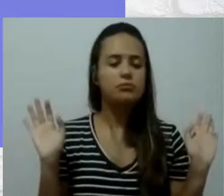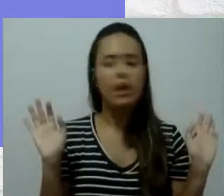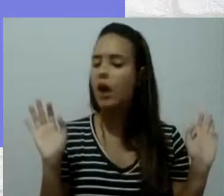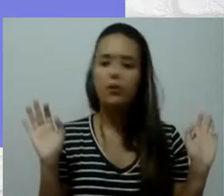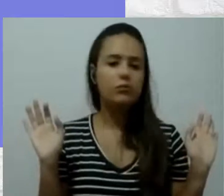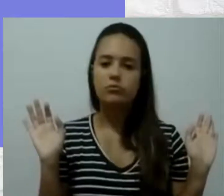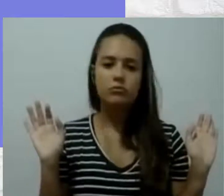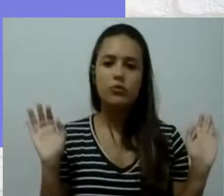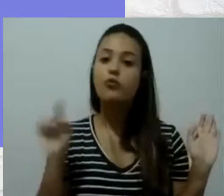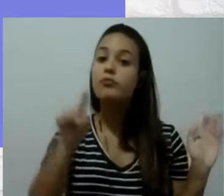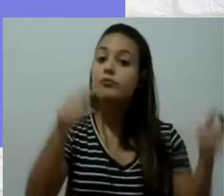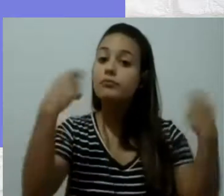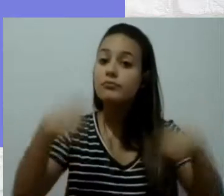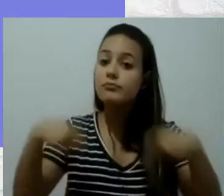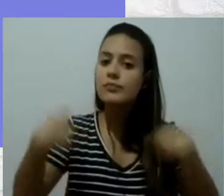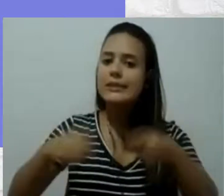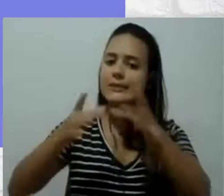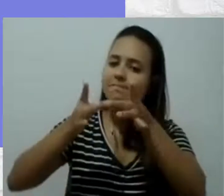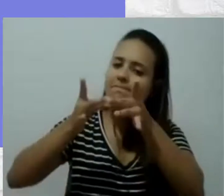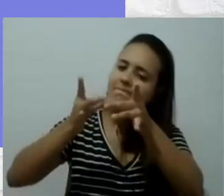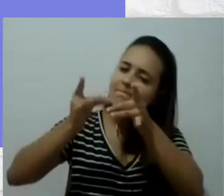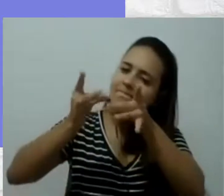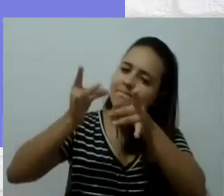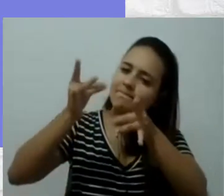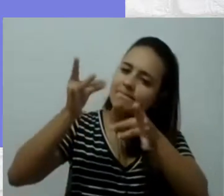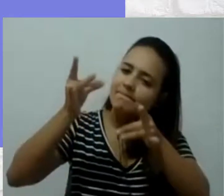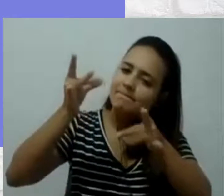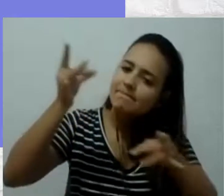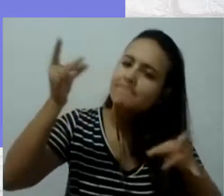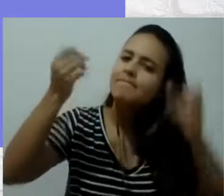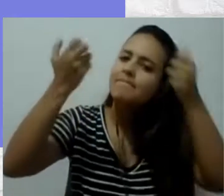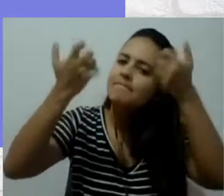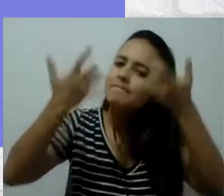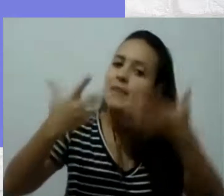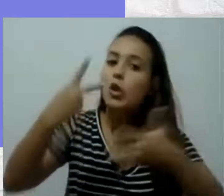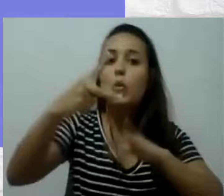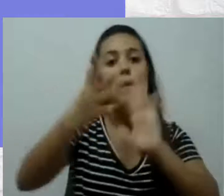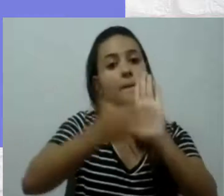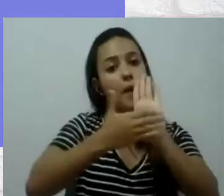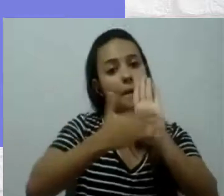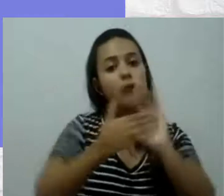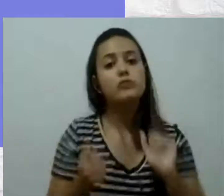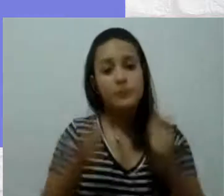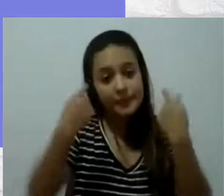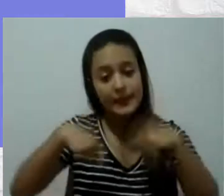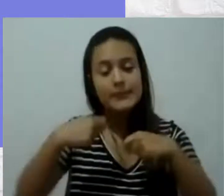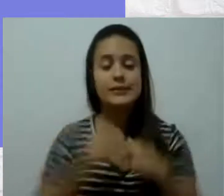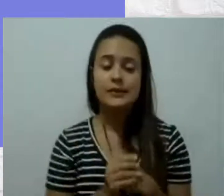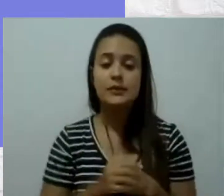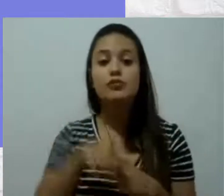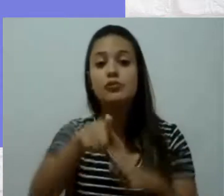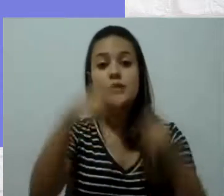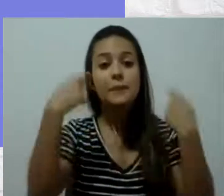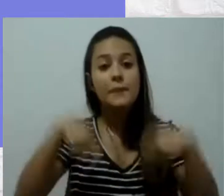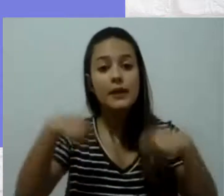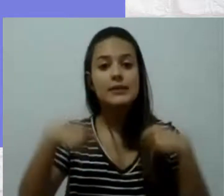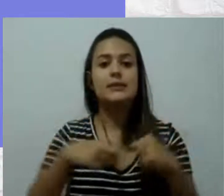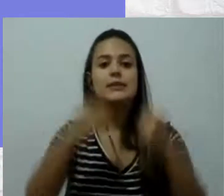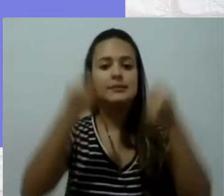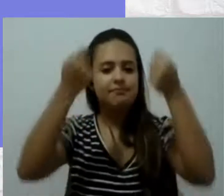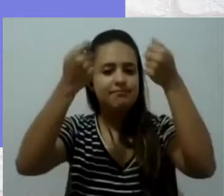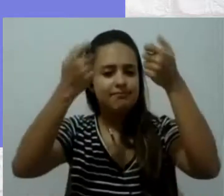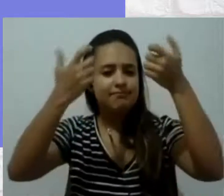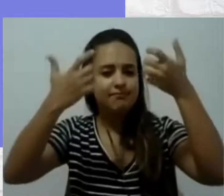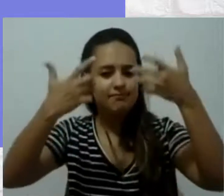informação e é isso, entendeu? Você tem que saber esmiuçar a sua proposta. Então, você tem que saber